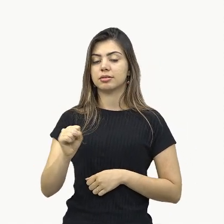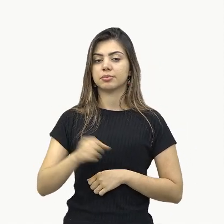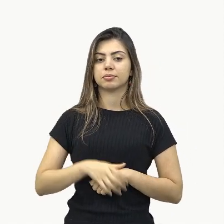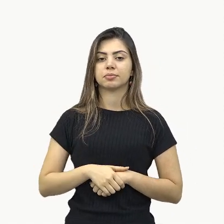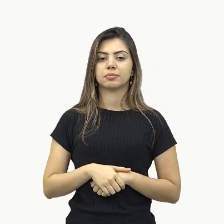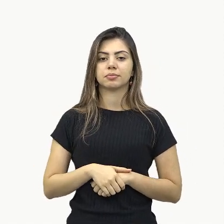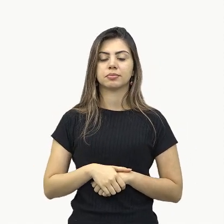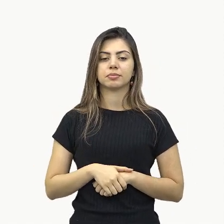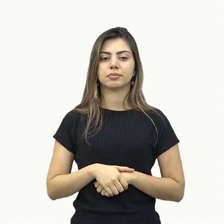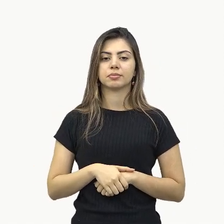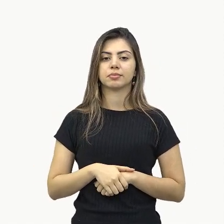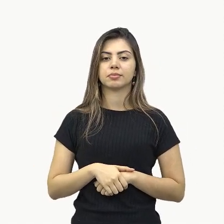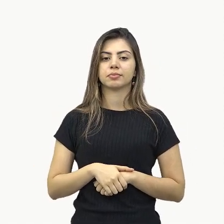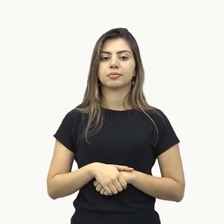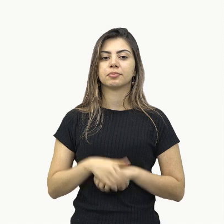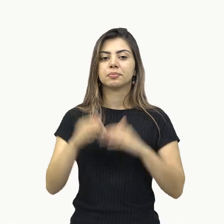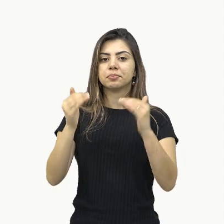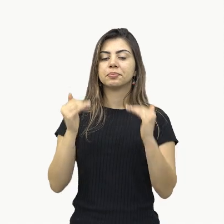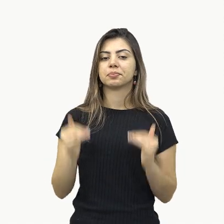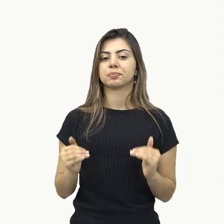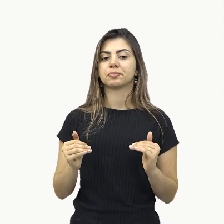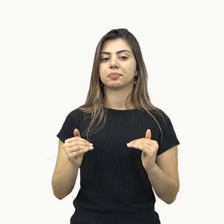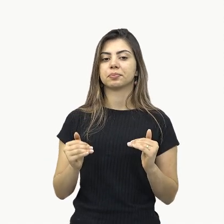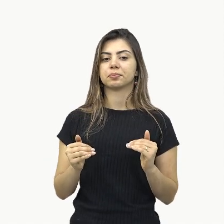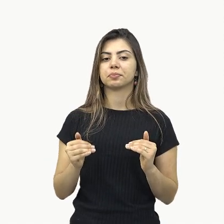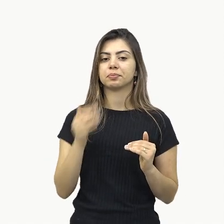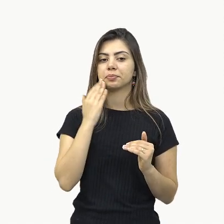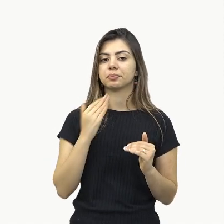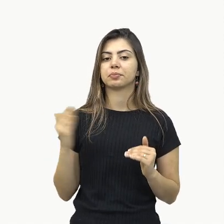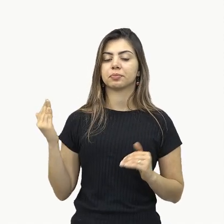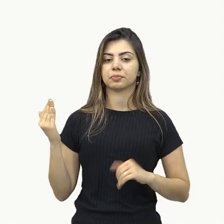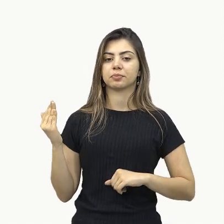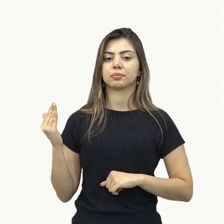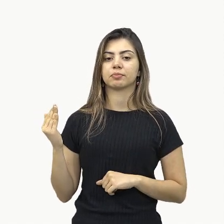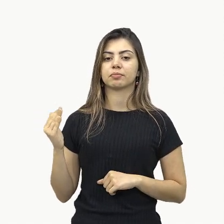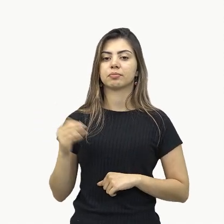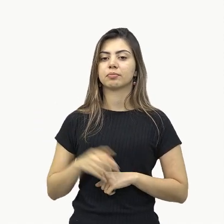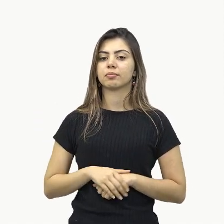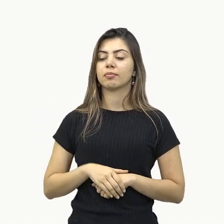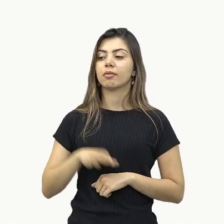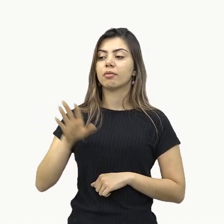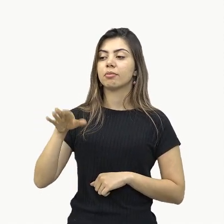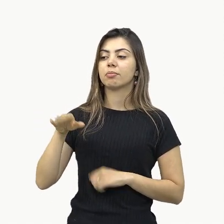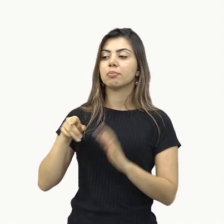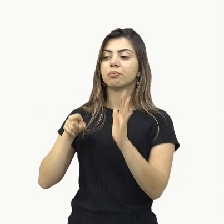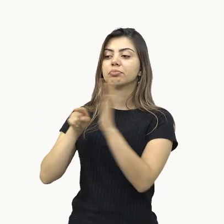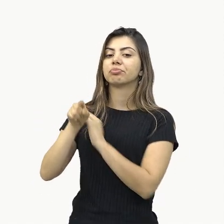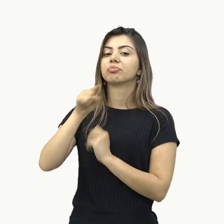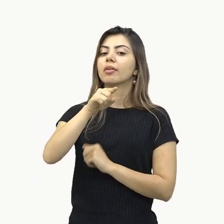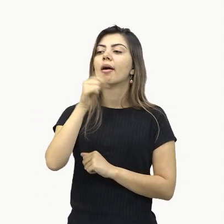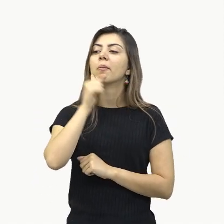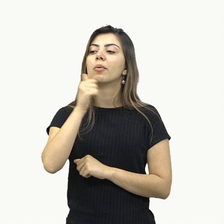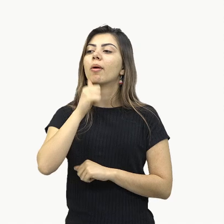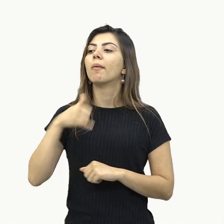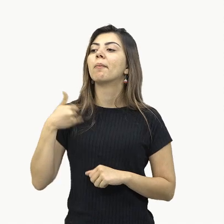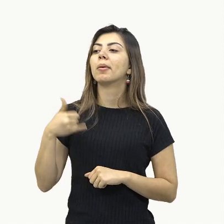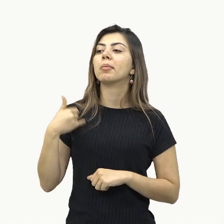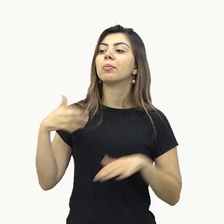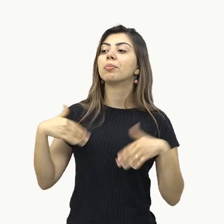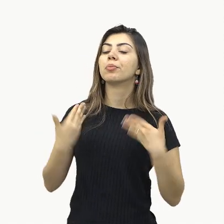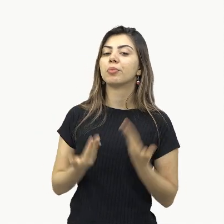old. E por último nós temos how old is she? Quantos anos ela tem? De novo, verbo to be aqui,